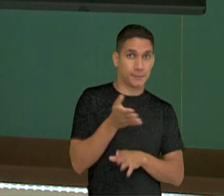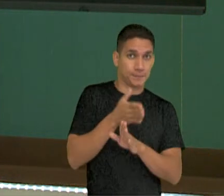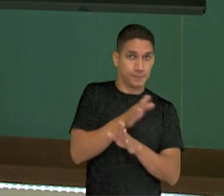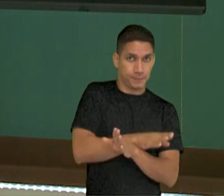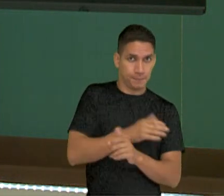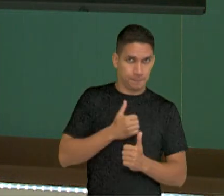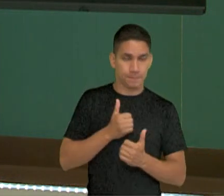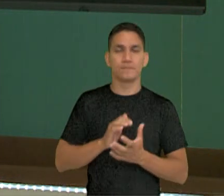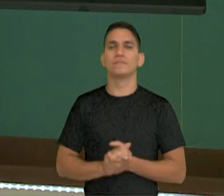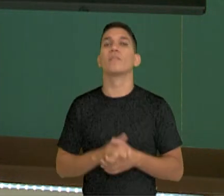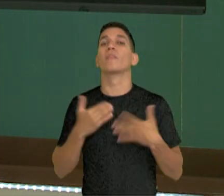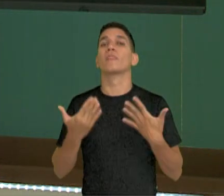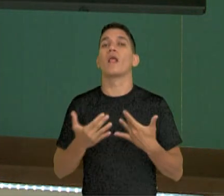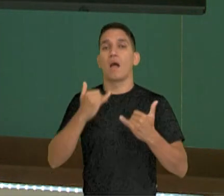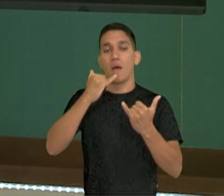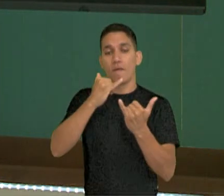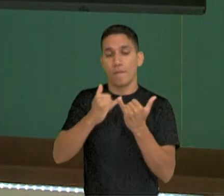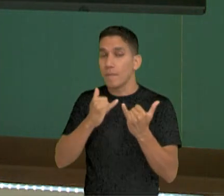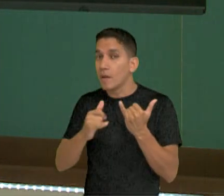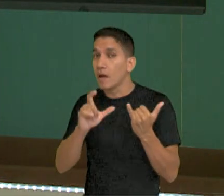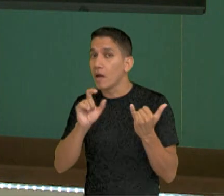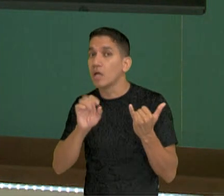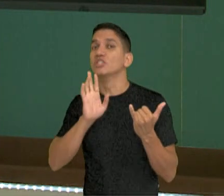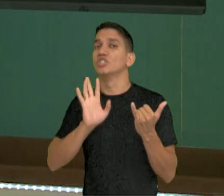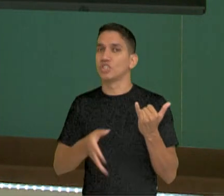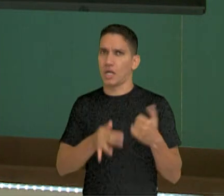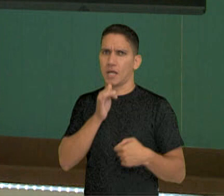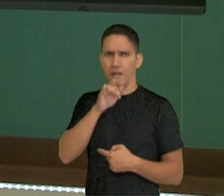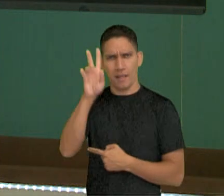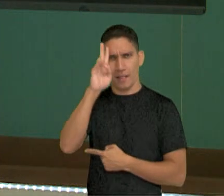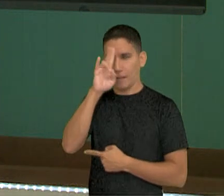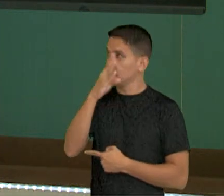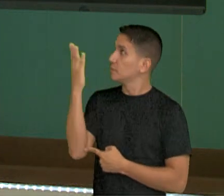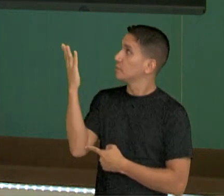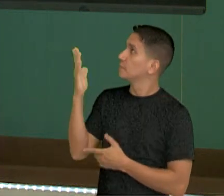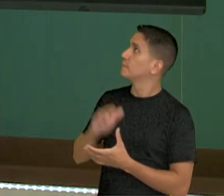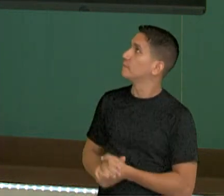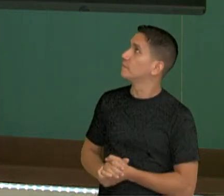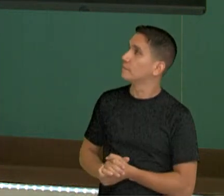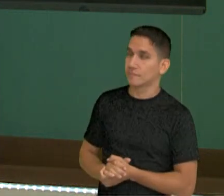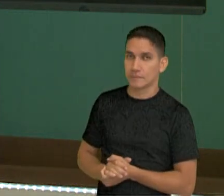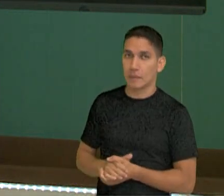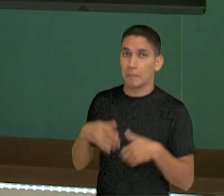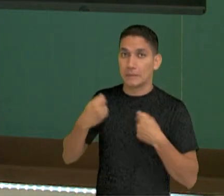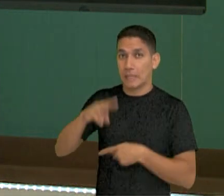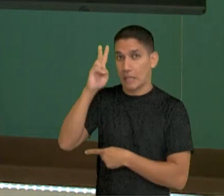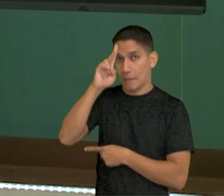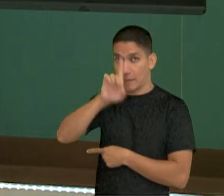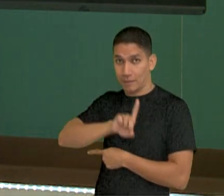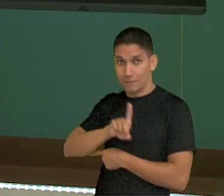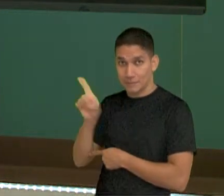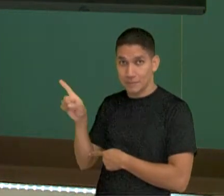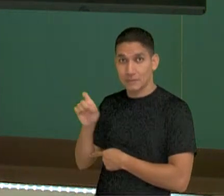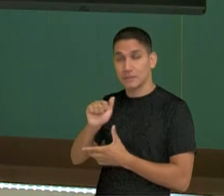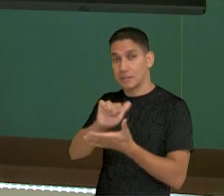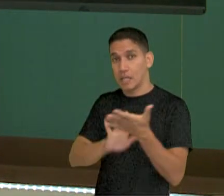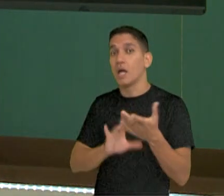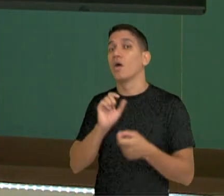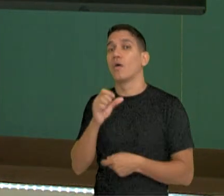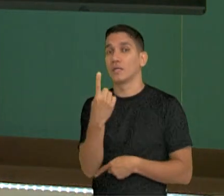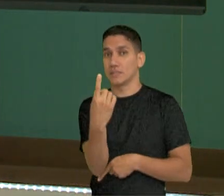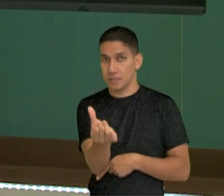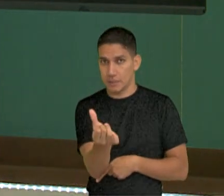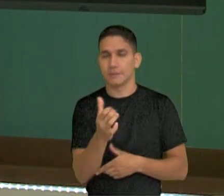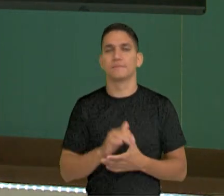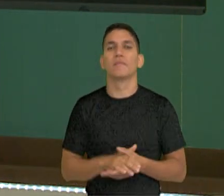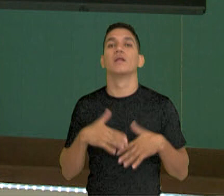Então, nós já temos o valor da média. O valor da média, vocês lembram quanto que era? Tem que lembrar lá no exercício, 16, né?